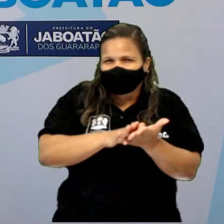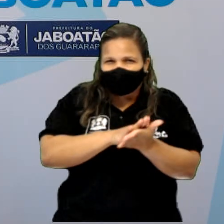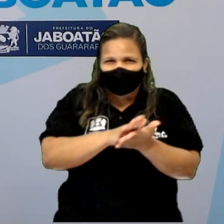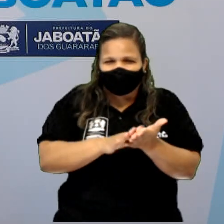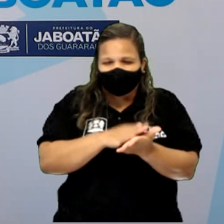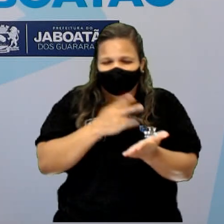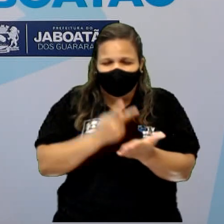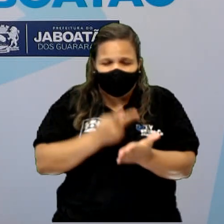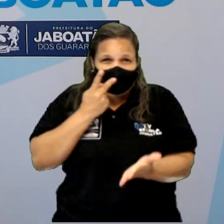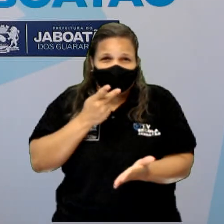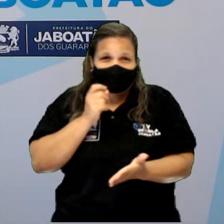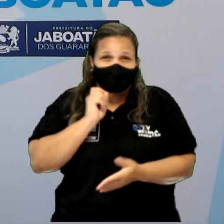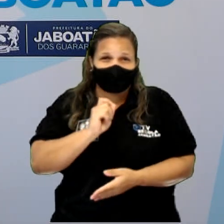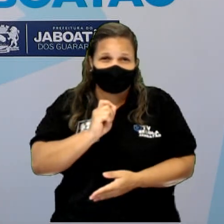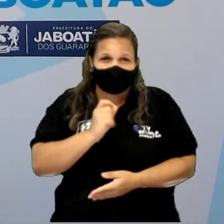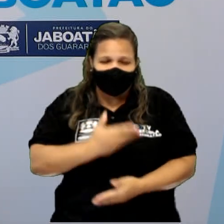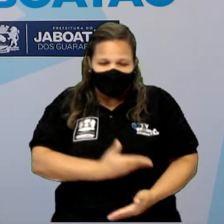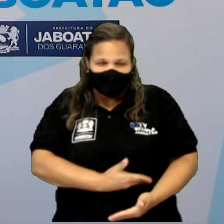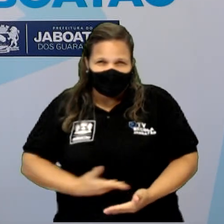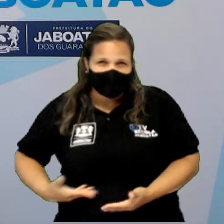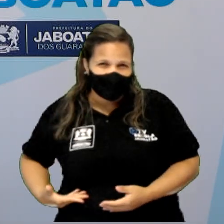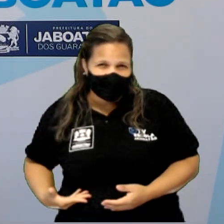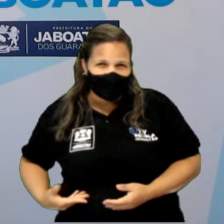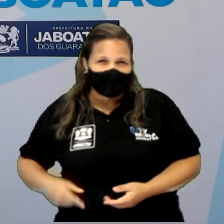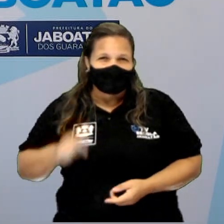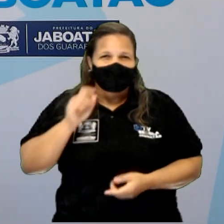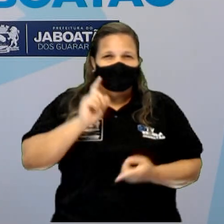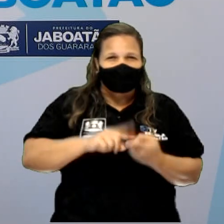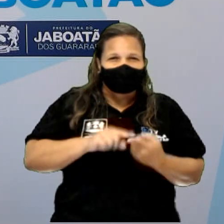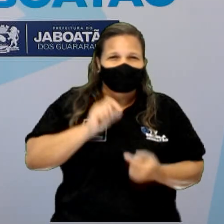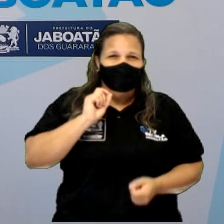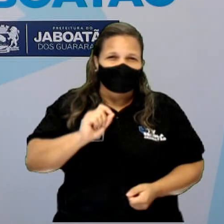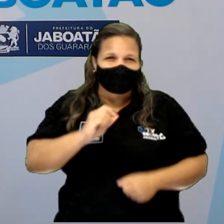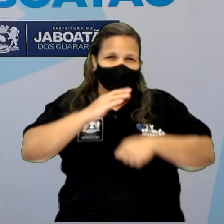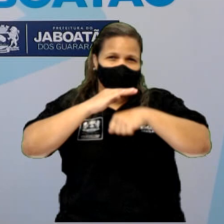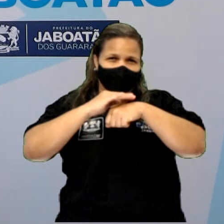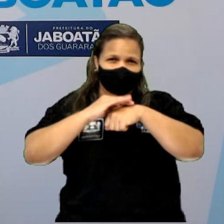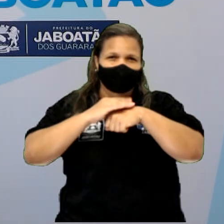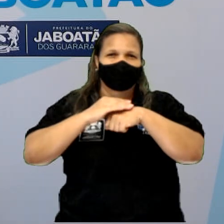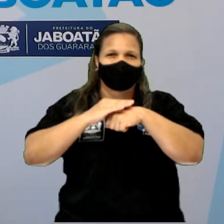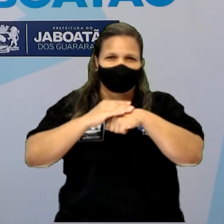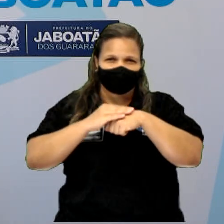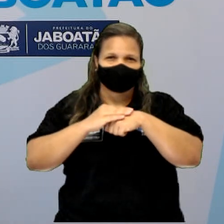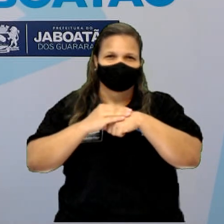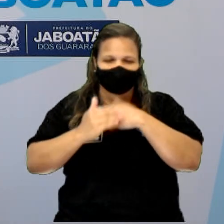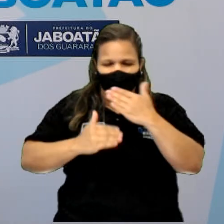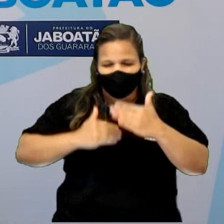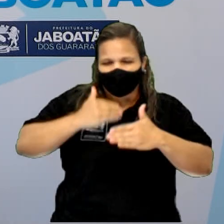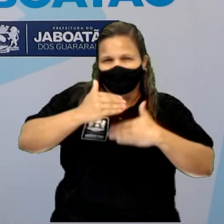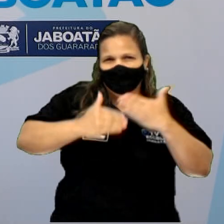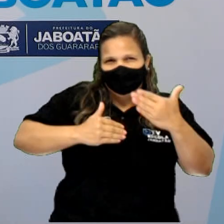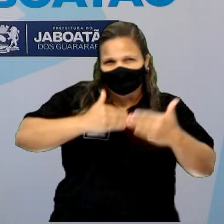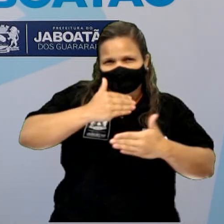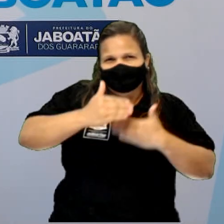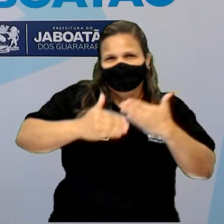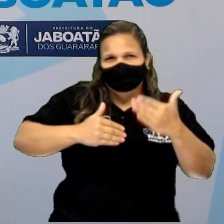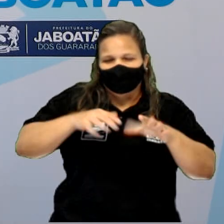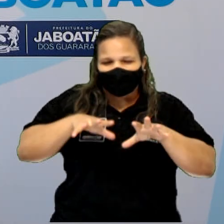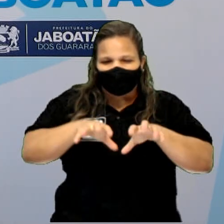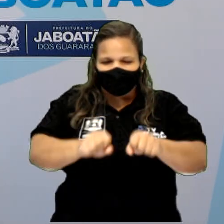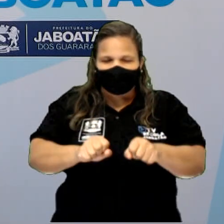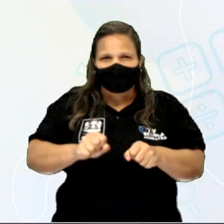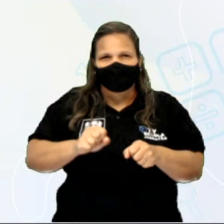elas acabaram com boa parte da população americana. Foi assim o nosso processo de colonização.